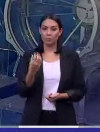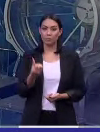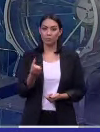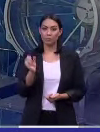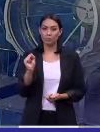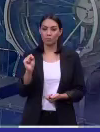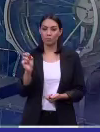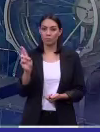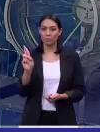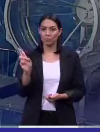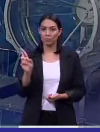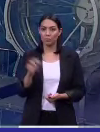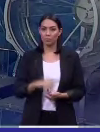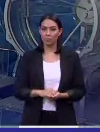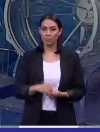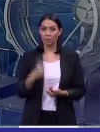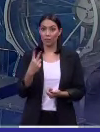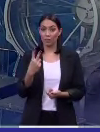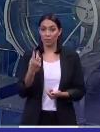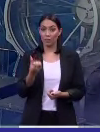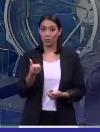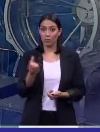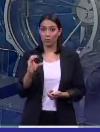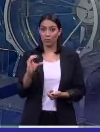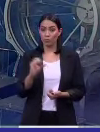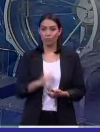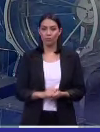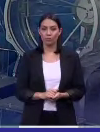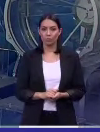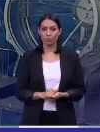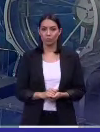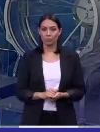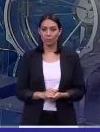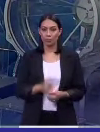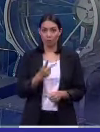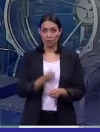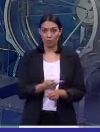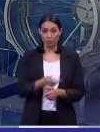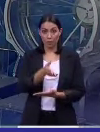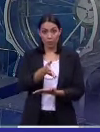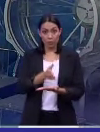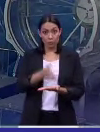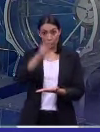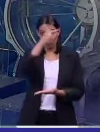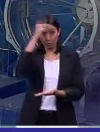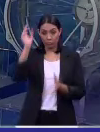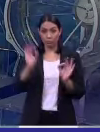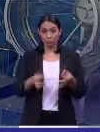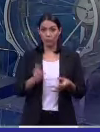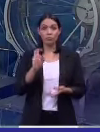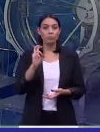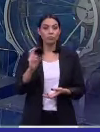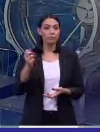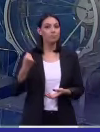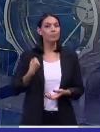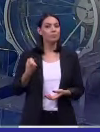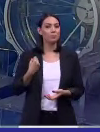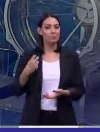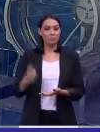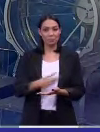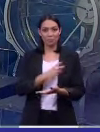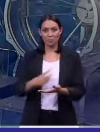749.368 reais e 26 centavos. Este é o prêmio que será dividido entre os acertadores dos 5 números da